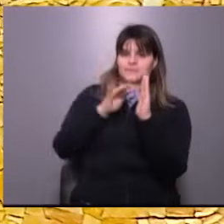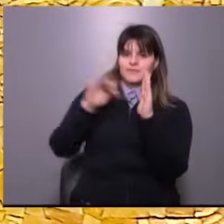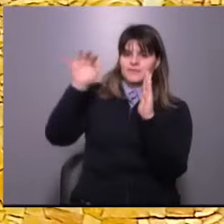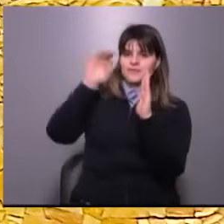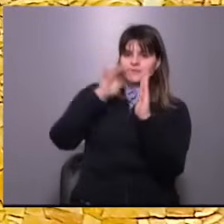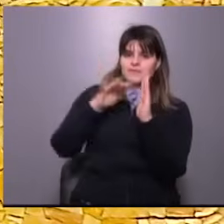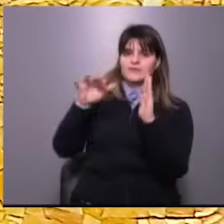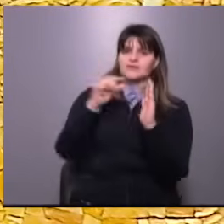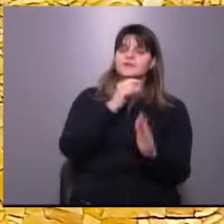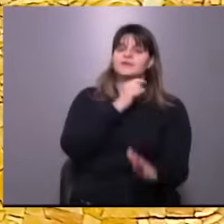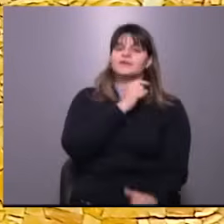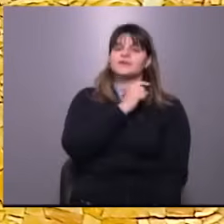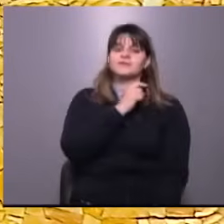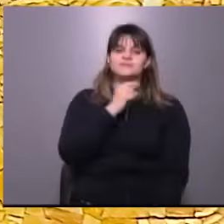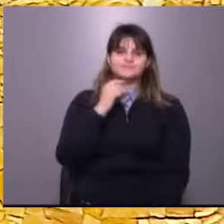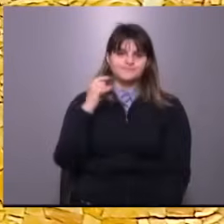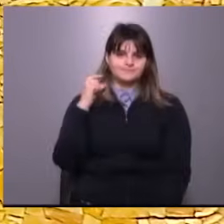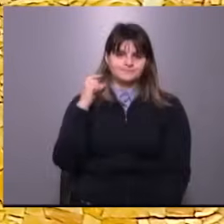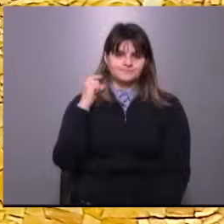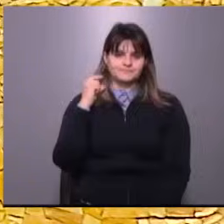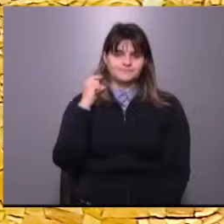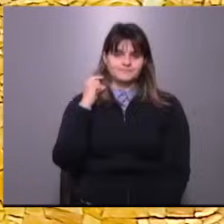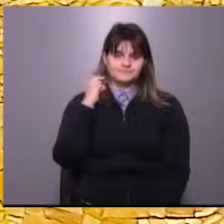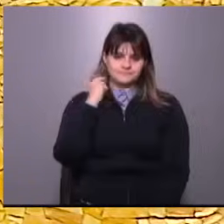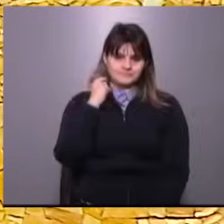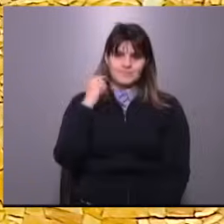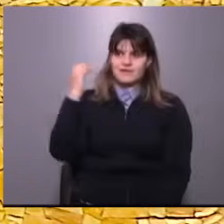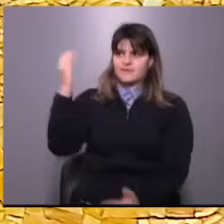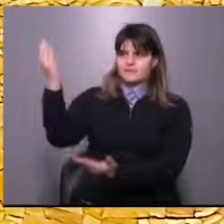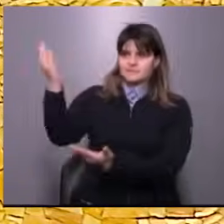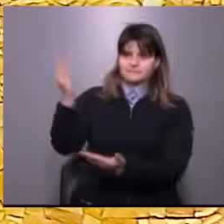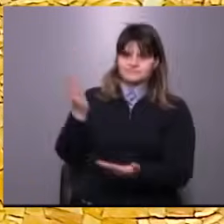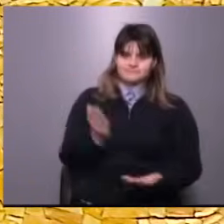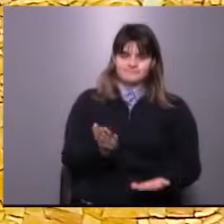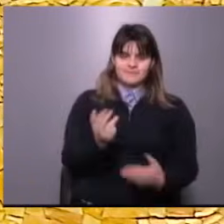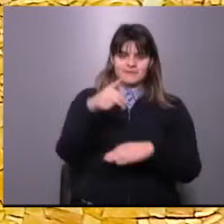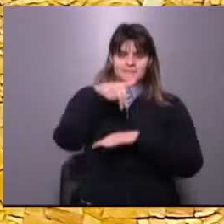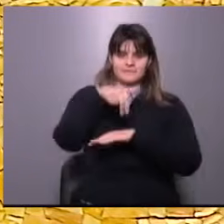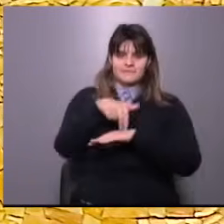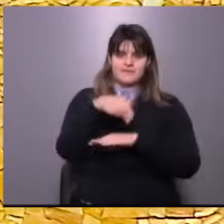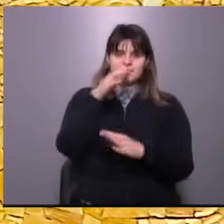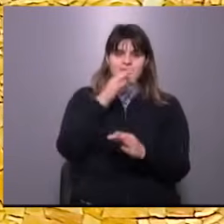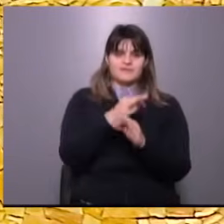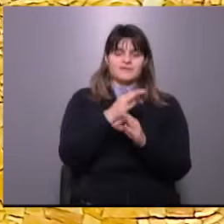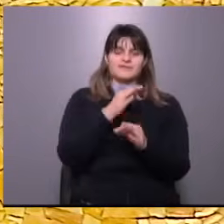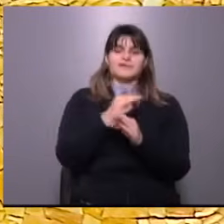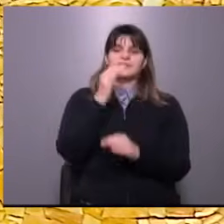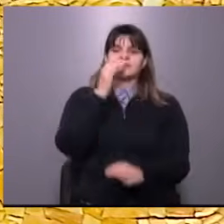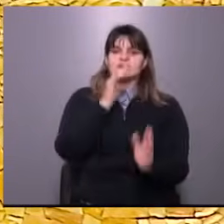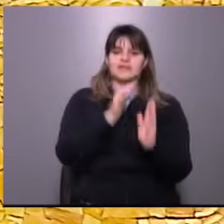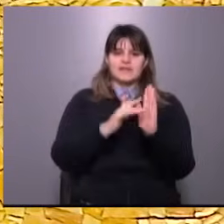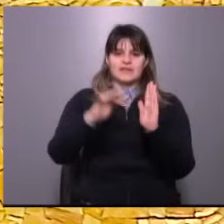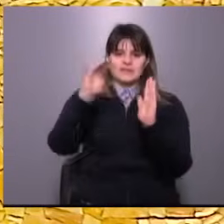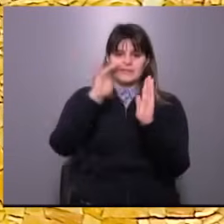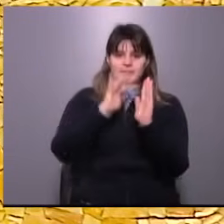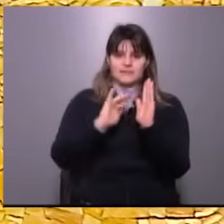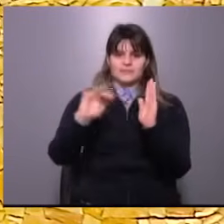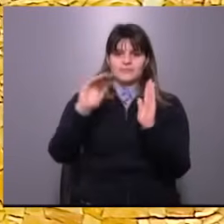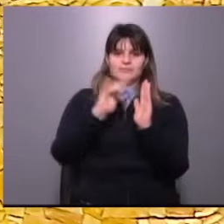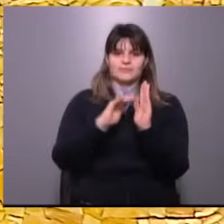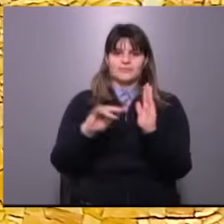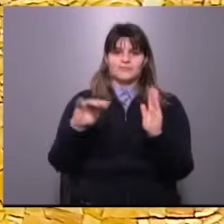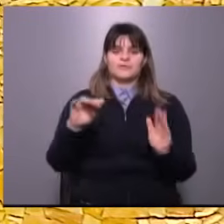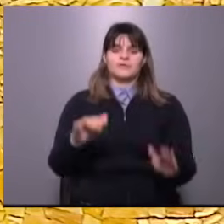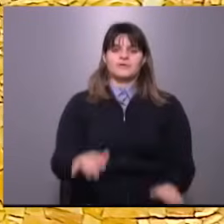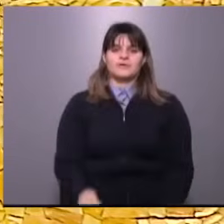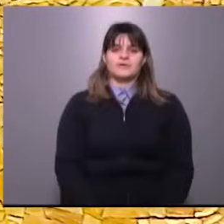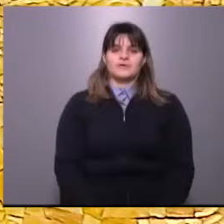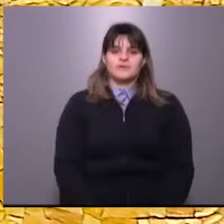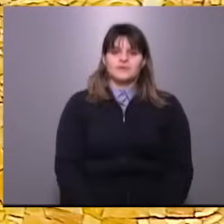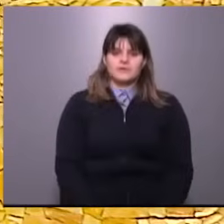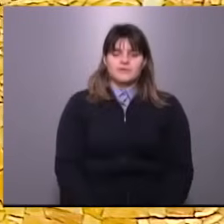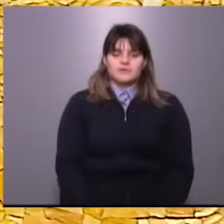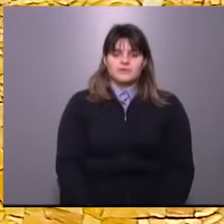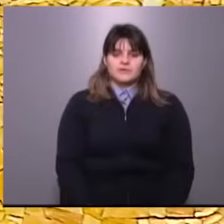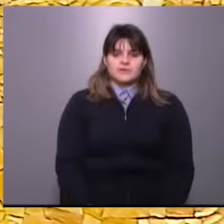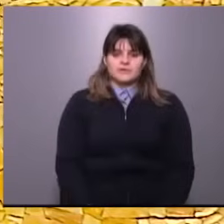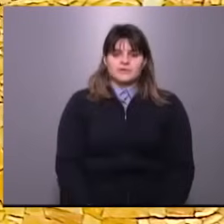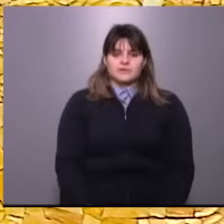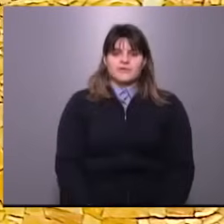que recebemos aquele que preside à celebração que vamos viver. De pé e em festa, cantamos.